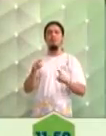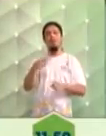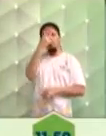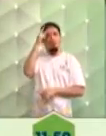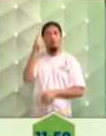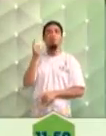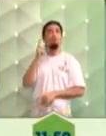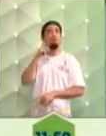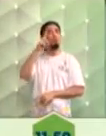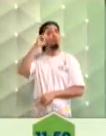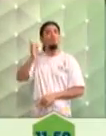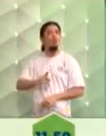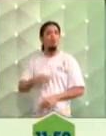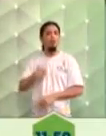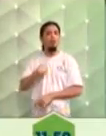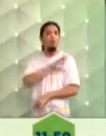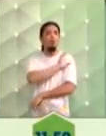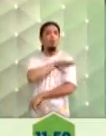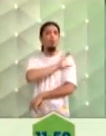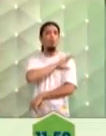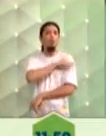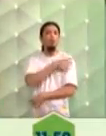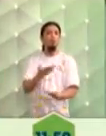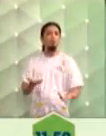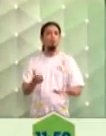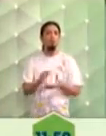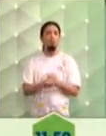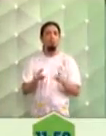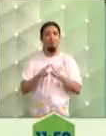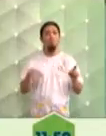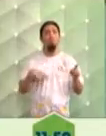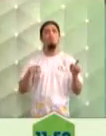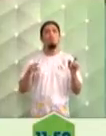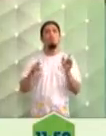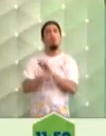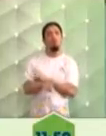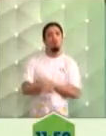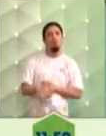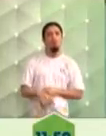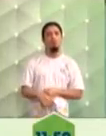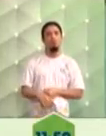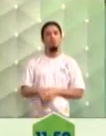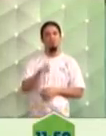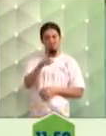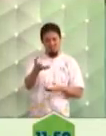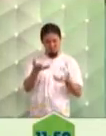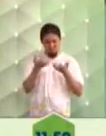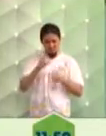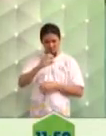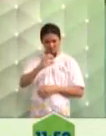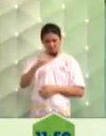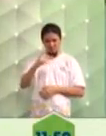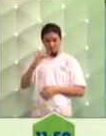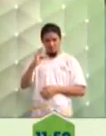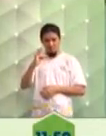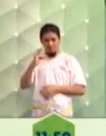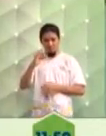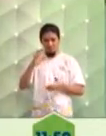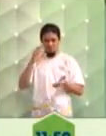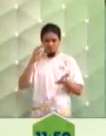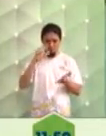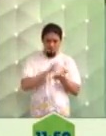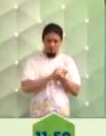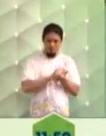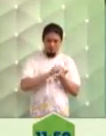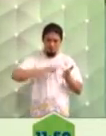campanha. E às vezes a pessoa pergunta, gentilmente, você quer a CPF na nota? E as pessoas fazem caras e bocas, às vezes, eu não. Faz